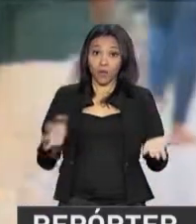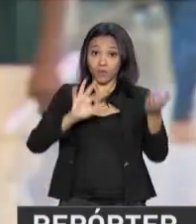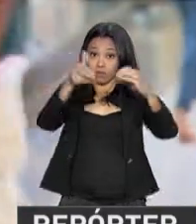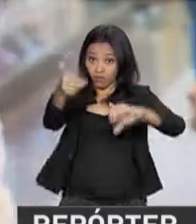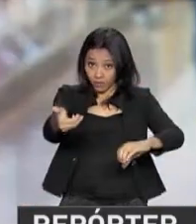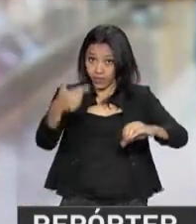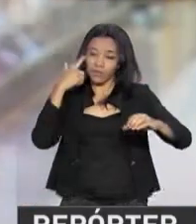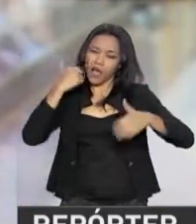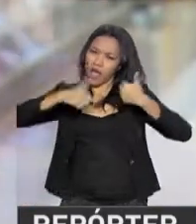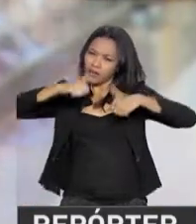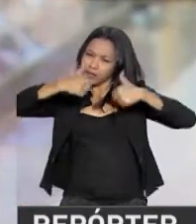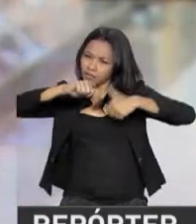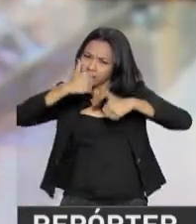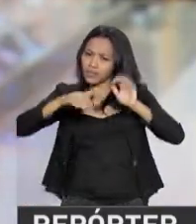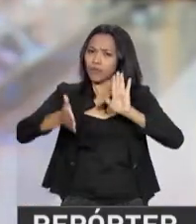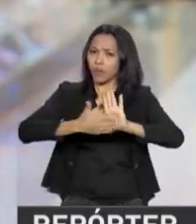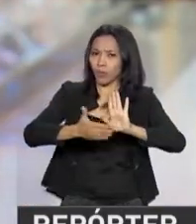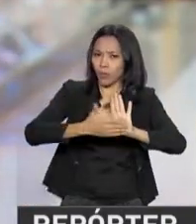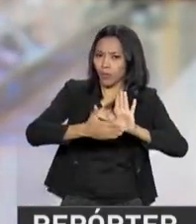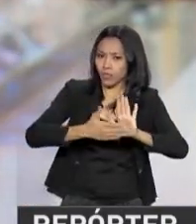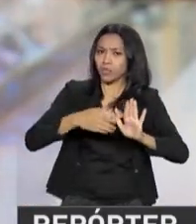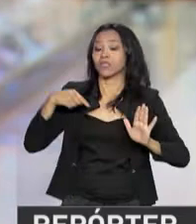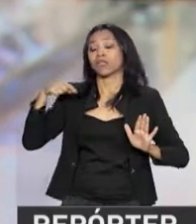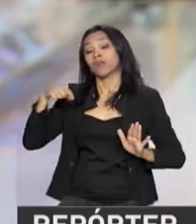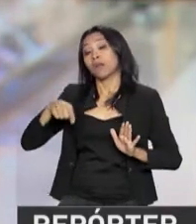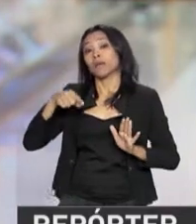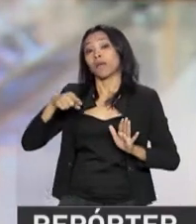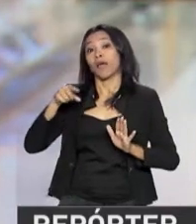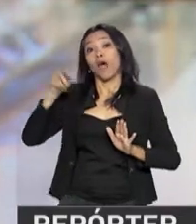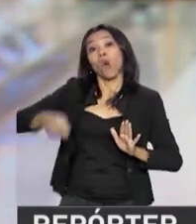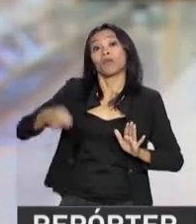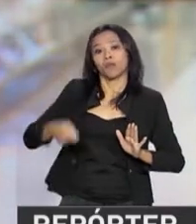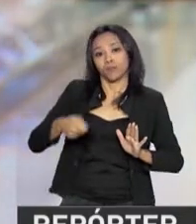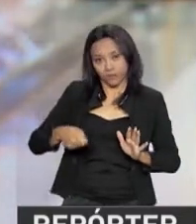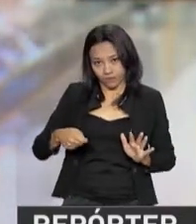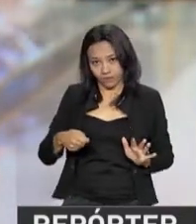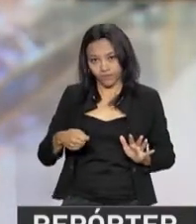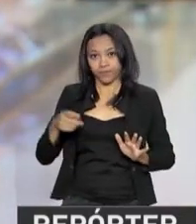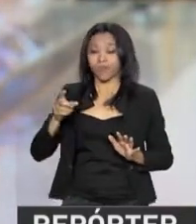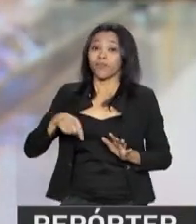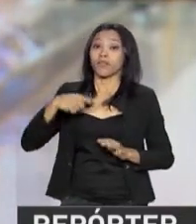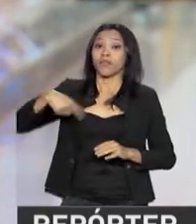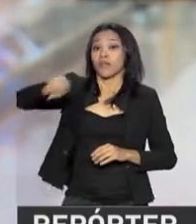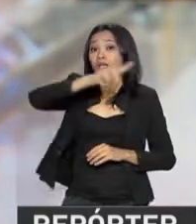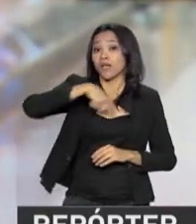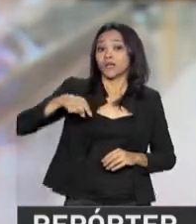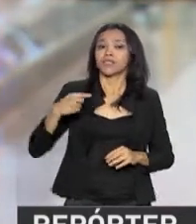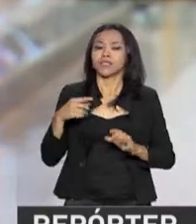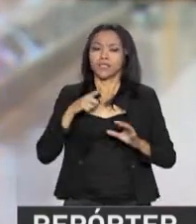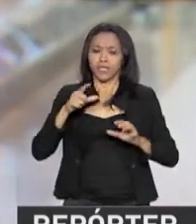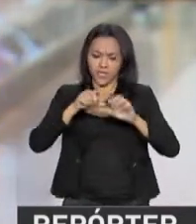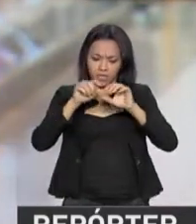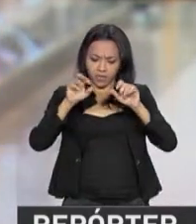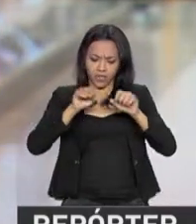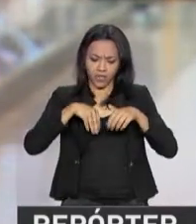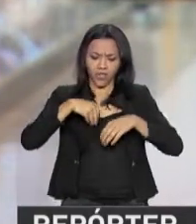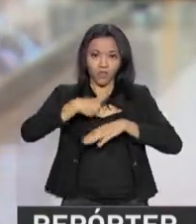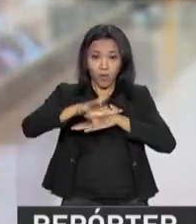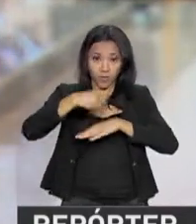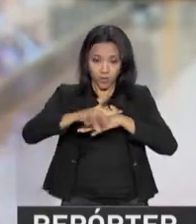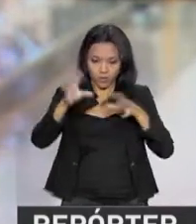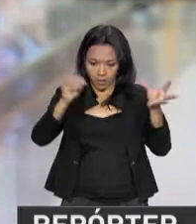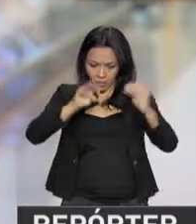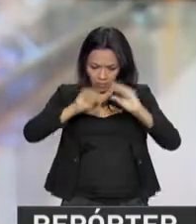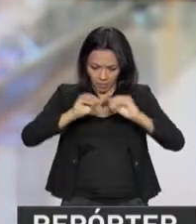a inclusão de bons pagadores no cadastro positivo obrigatória. Gestores de bancos de dados teriam acesso a todas as